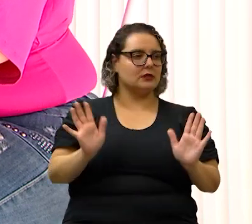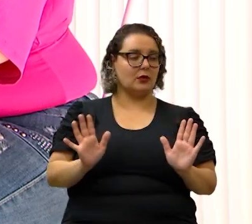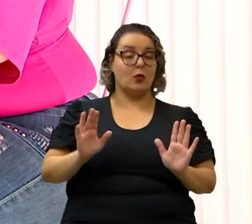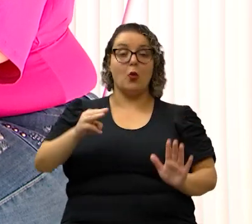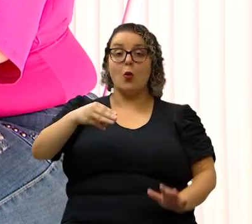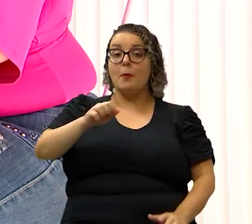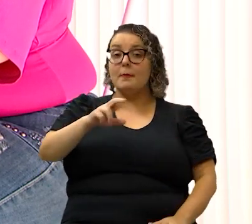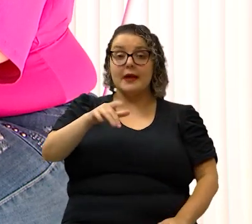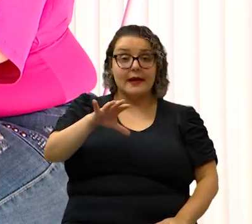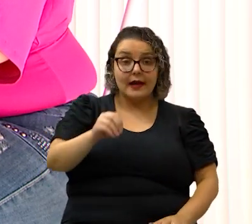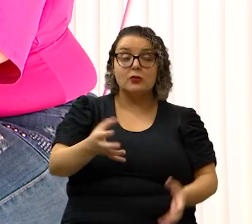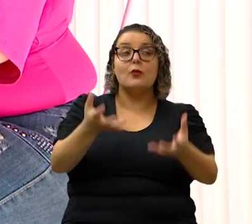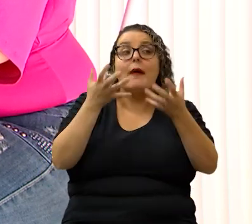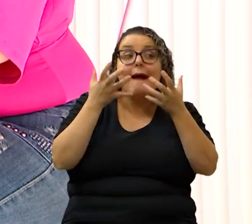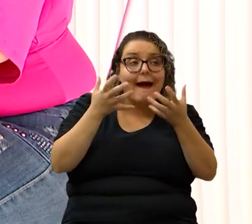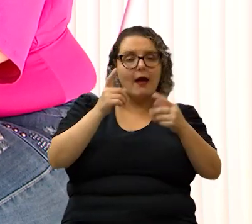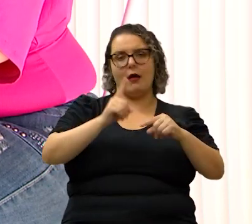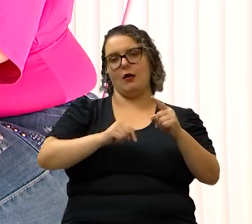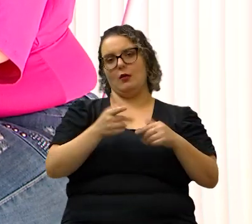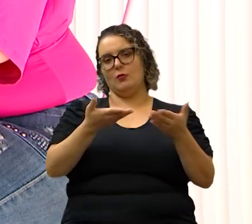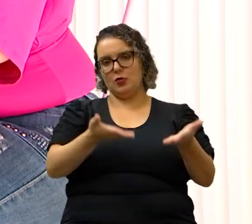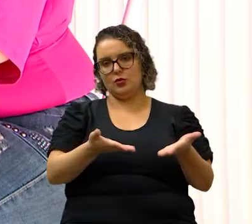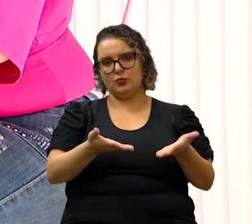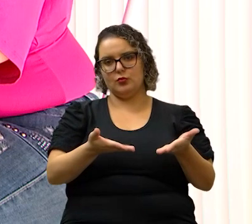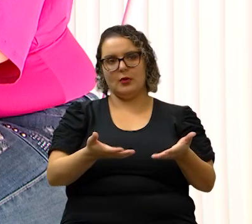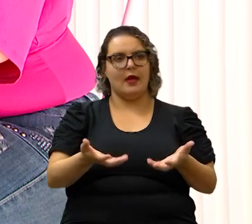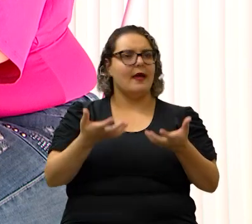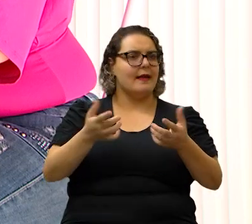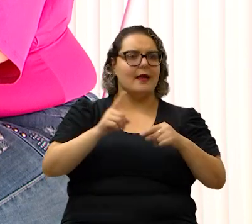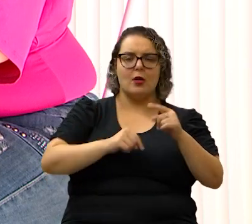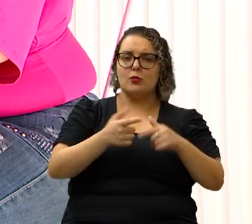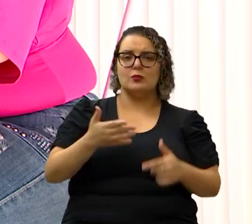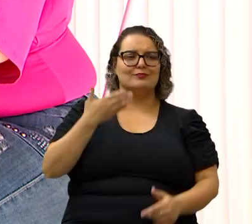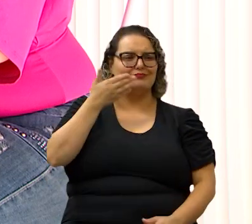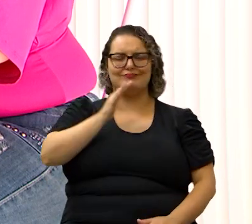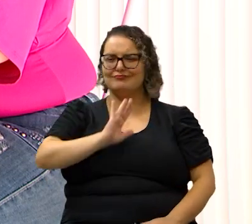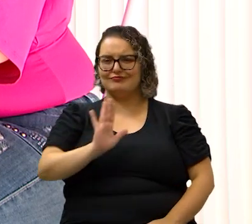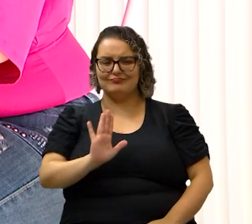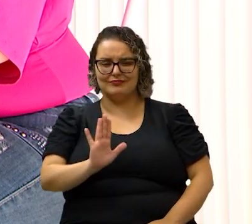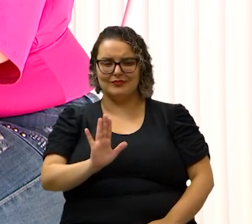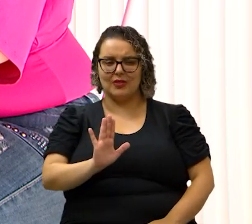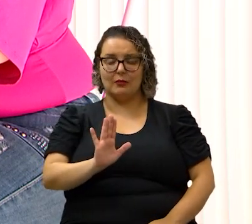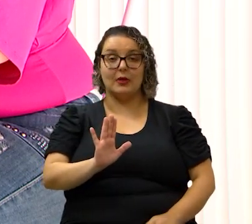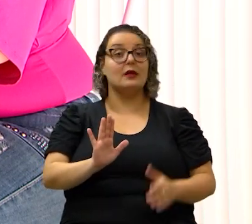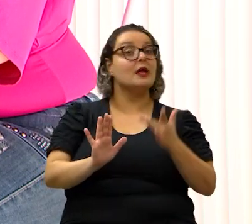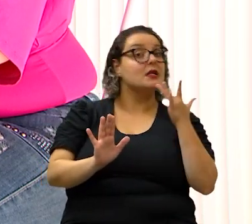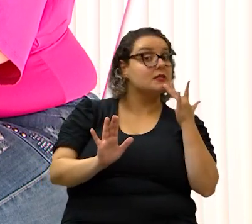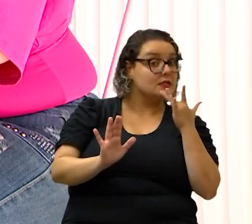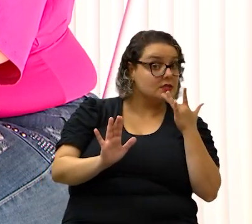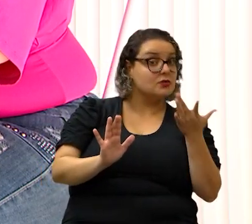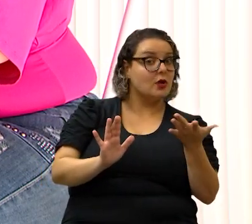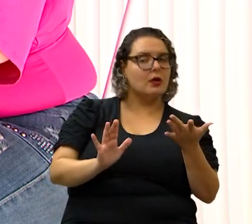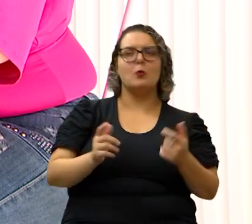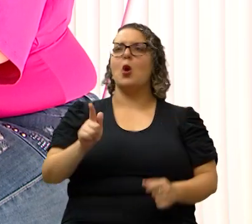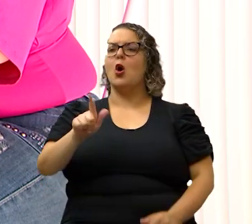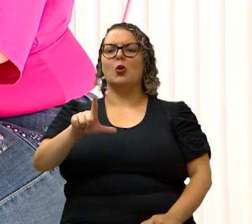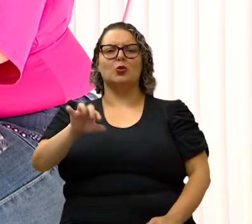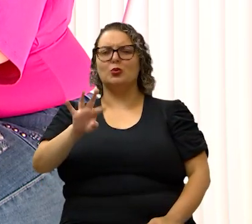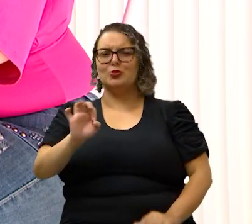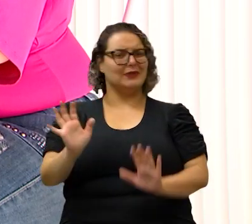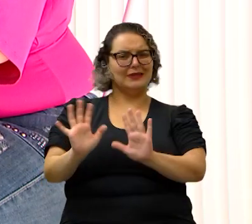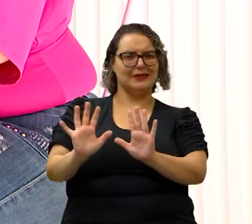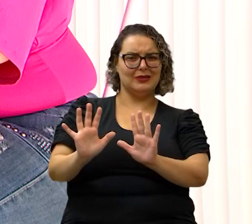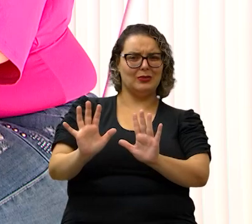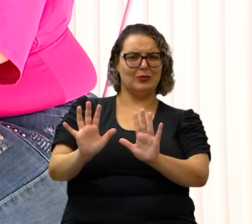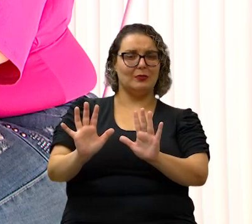O mercado quer esse produto. O mercado quer produto sem açúcar gostoso, quer opções gostosas sem glúten,